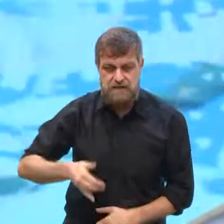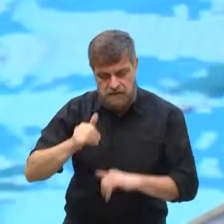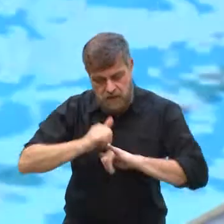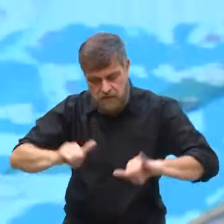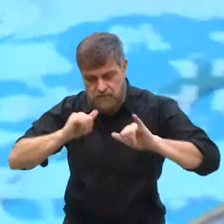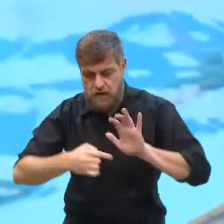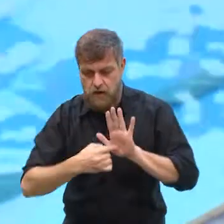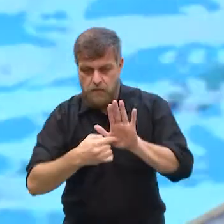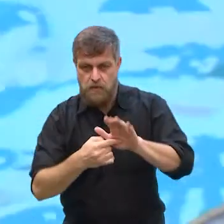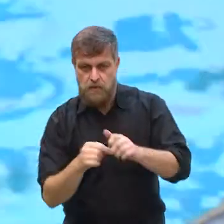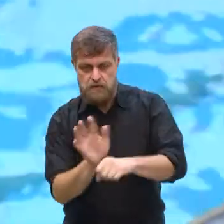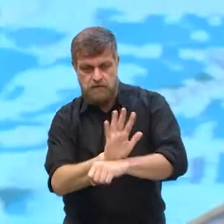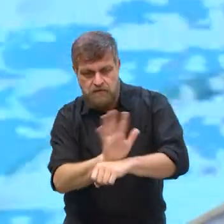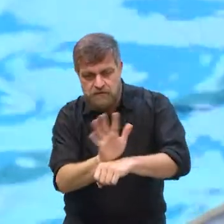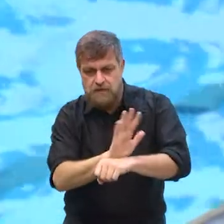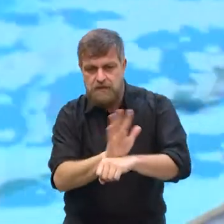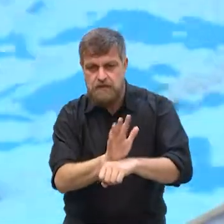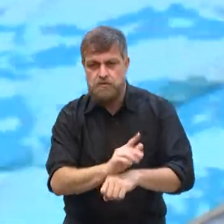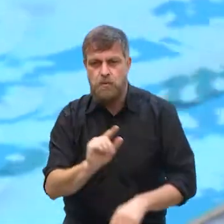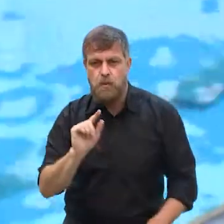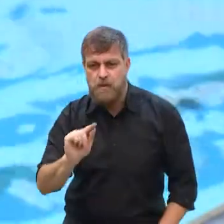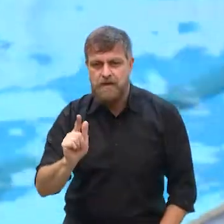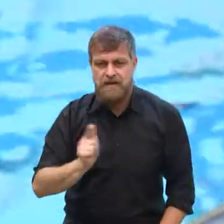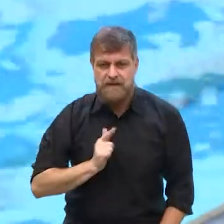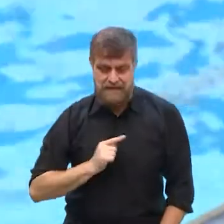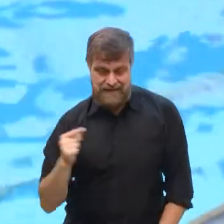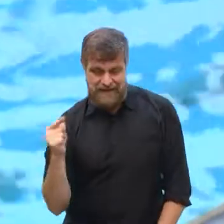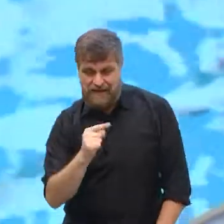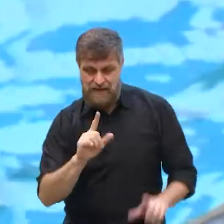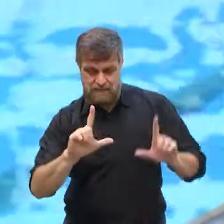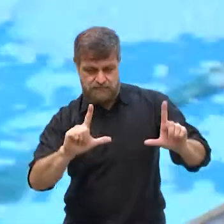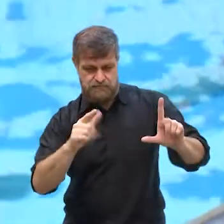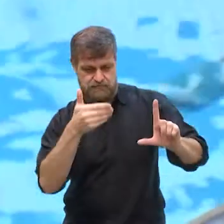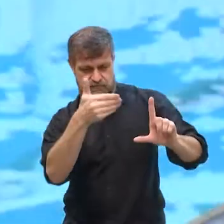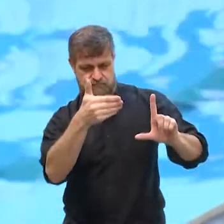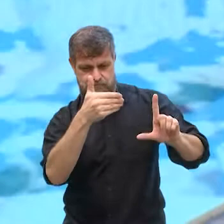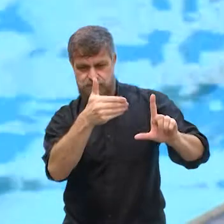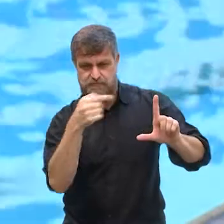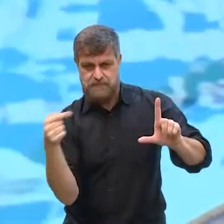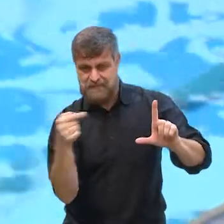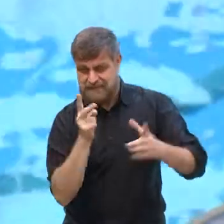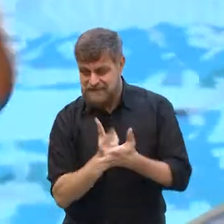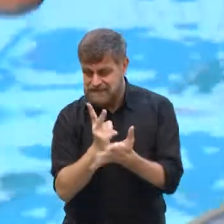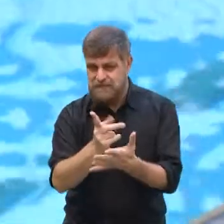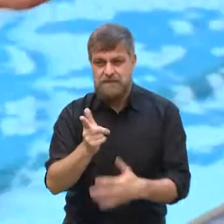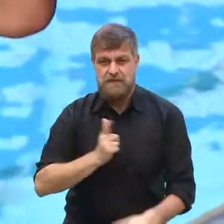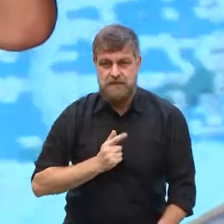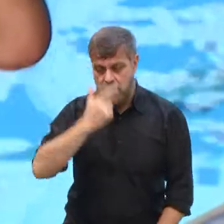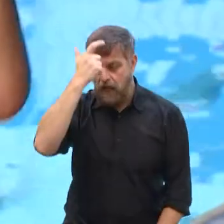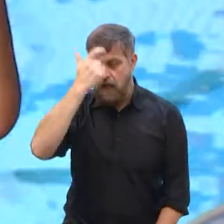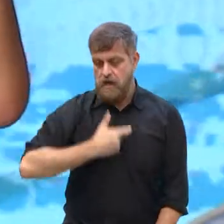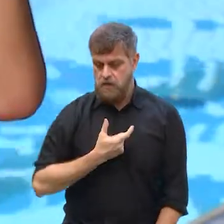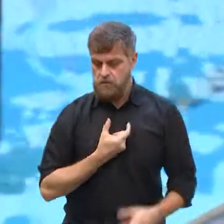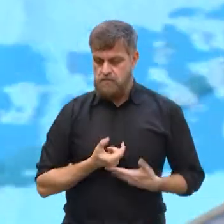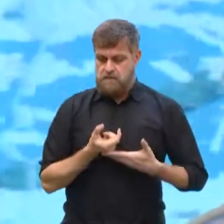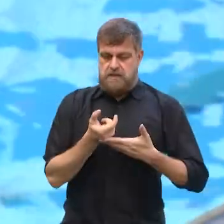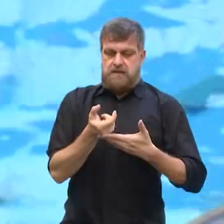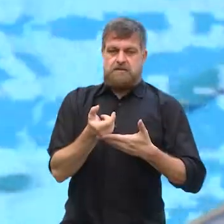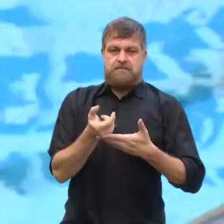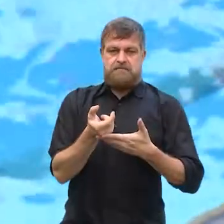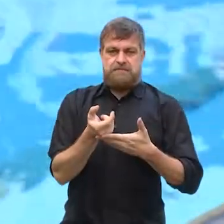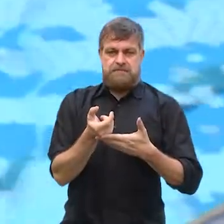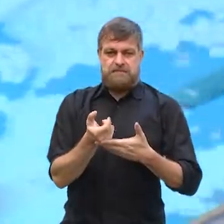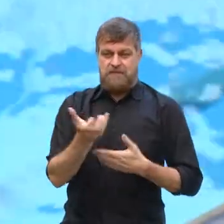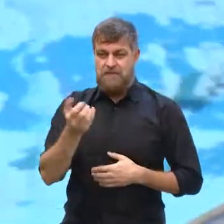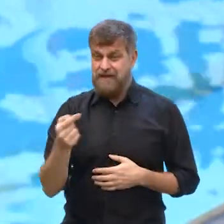né, mostrando vídeos, mostro algumas coisas. E aí ali eu coloco uma imagem e sempre aparece só eu com a medalha, né? E ali eu